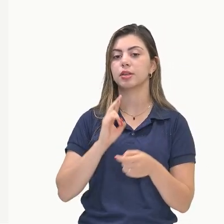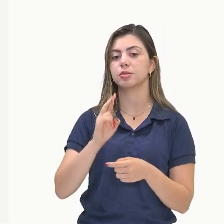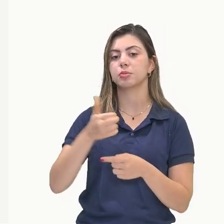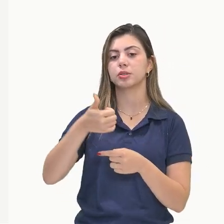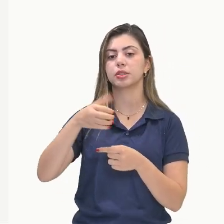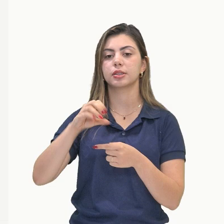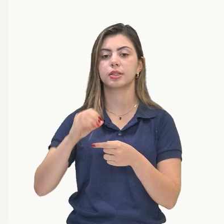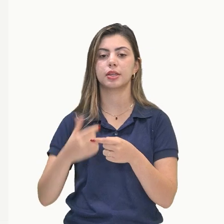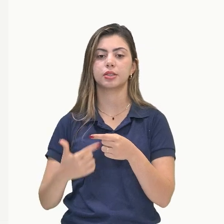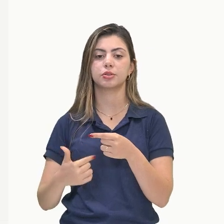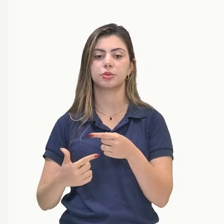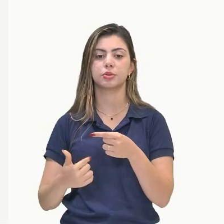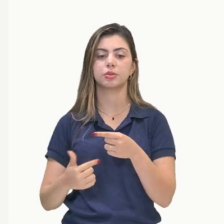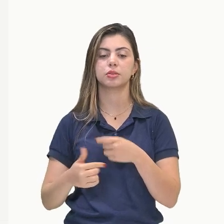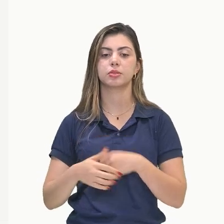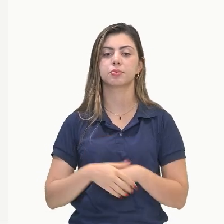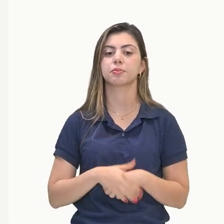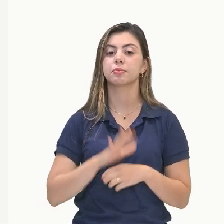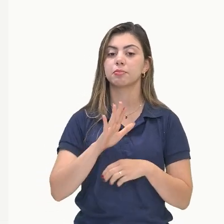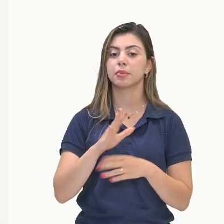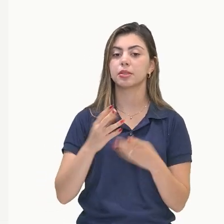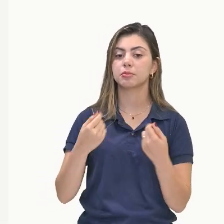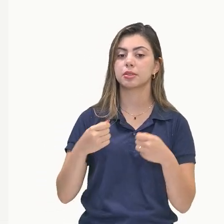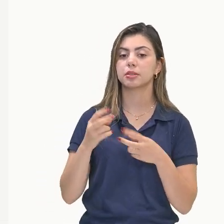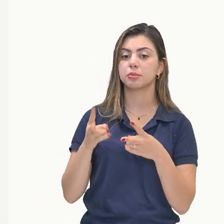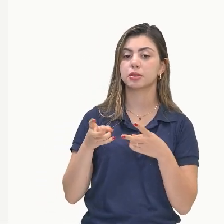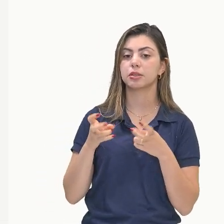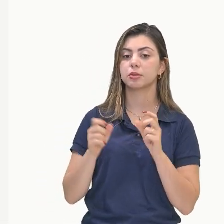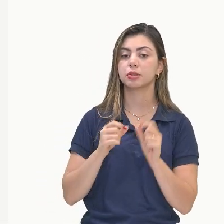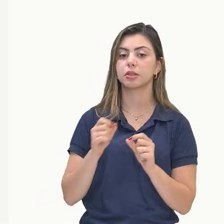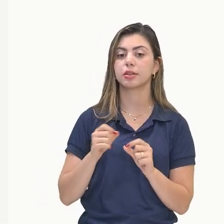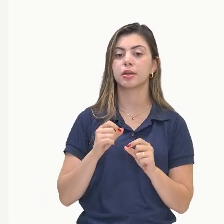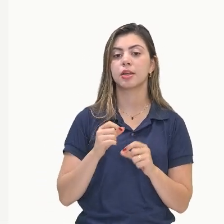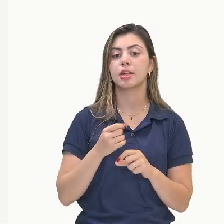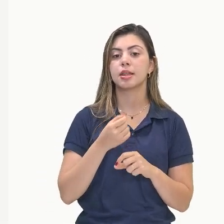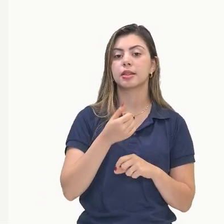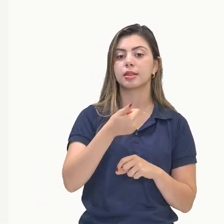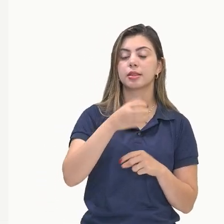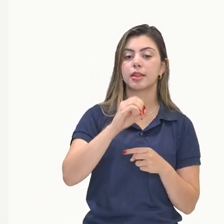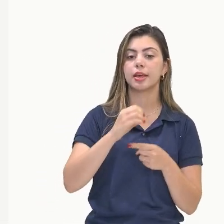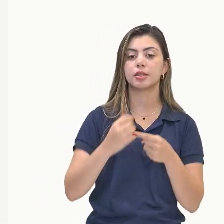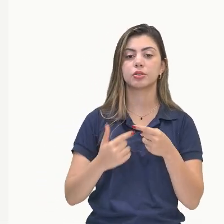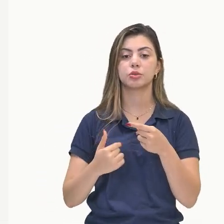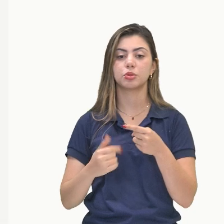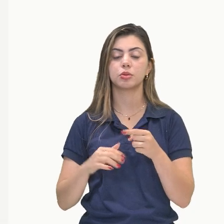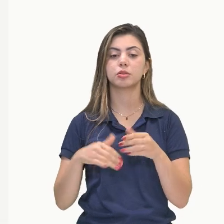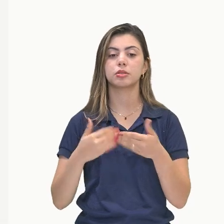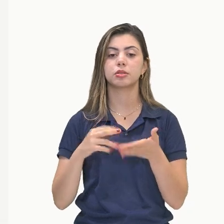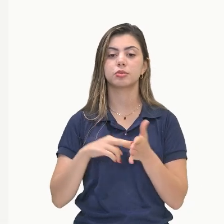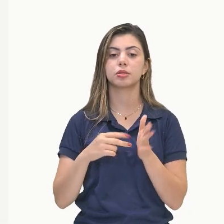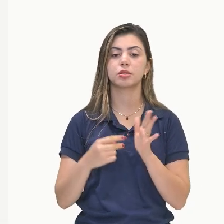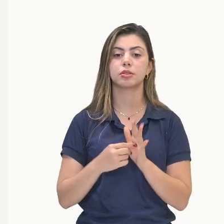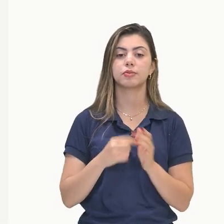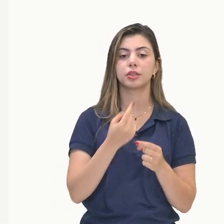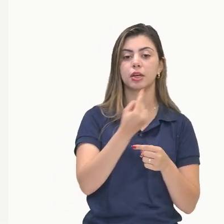12. E aí, pessoal, veja só, 10 sobre 12 é 1 sobre C aqui, o que significa que se eu inverter o primeiro membro, se eu colocar C aqui,